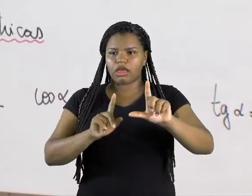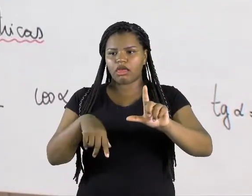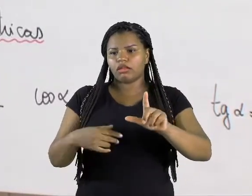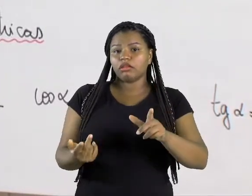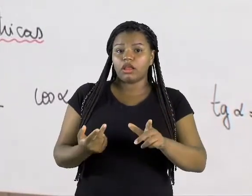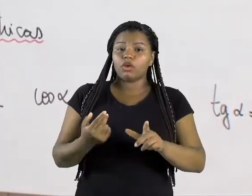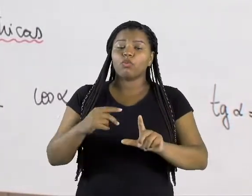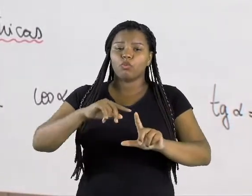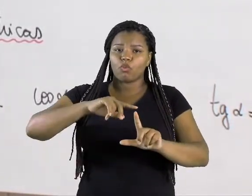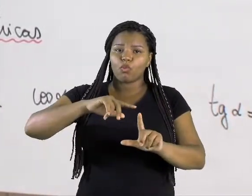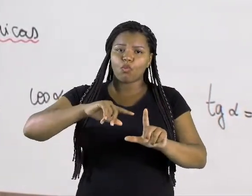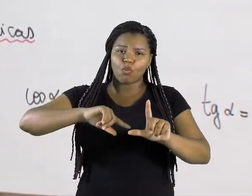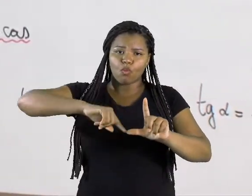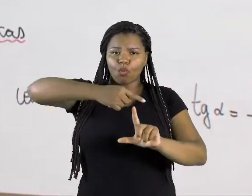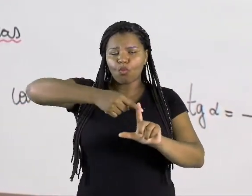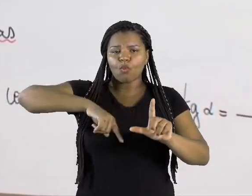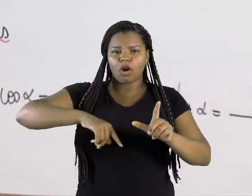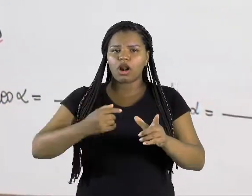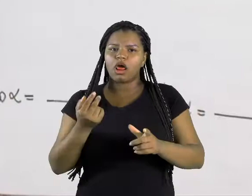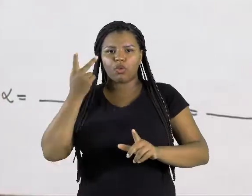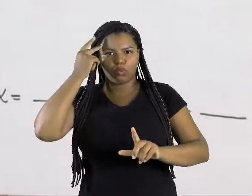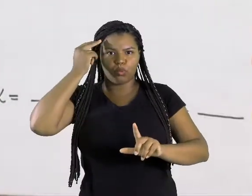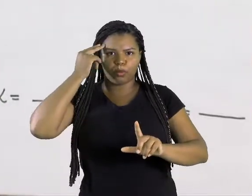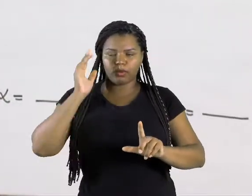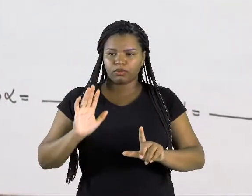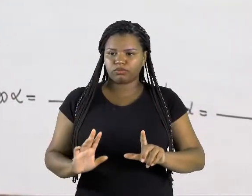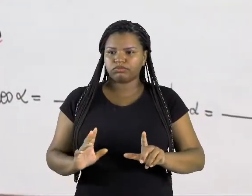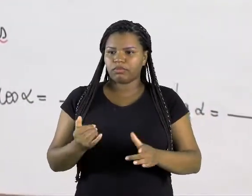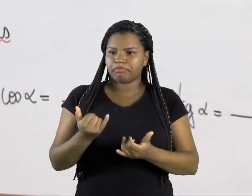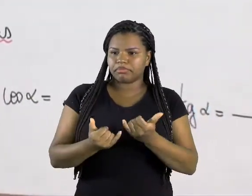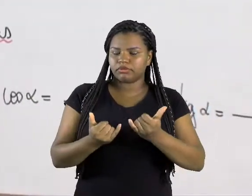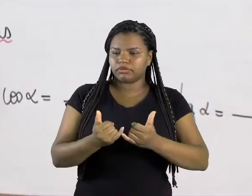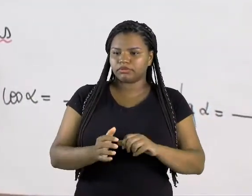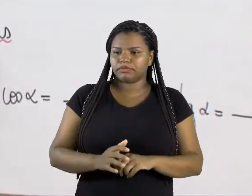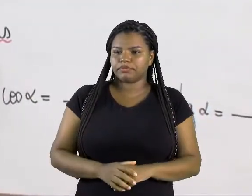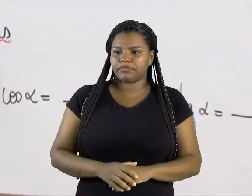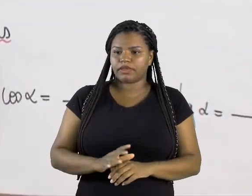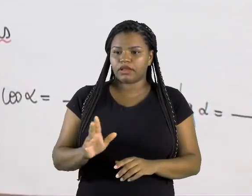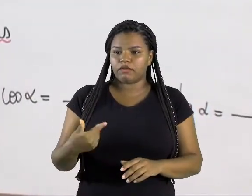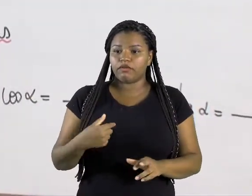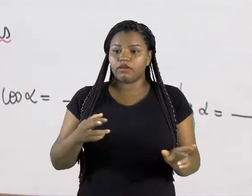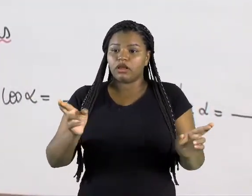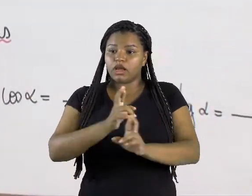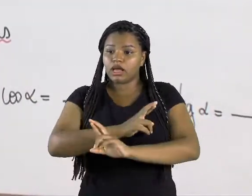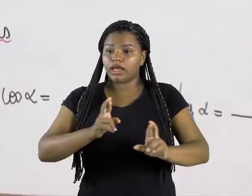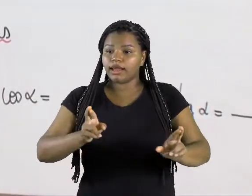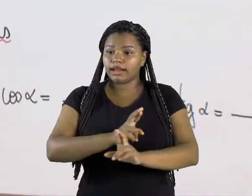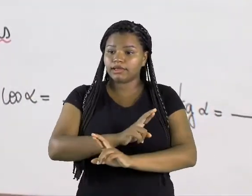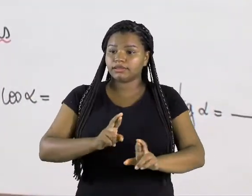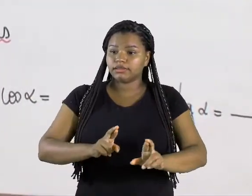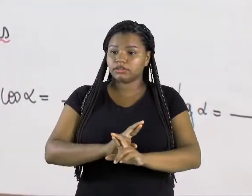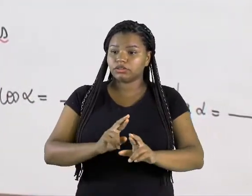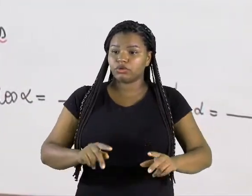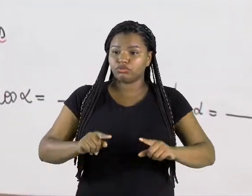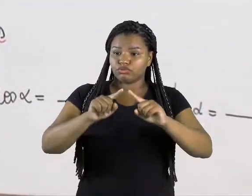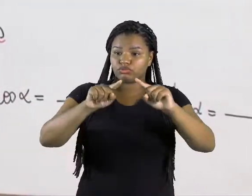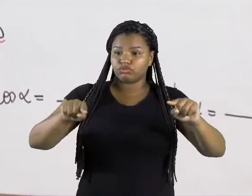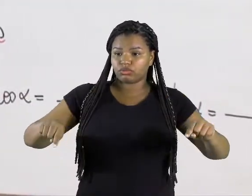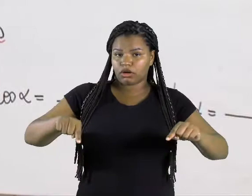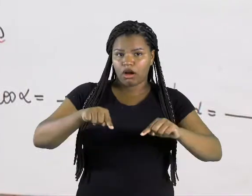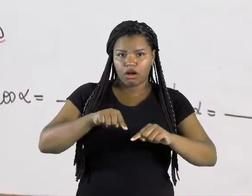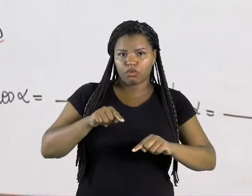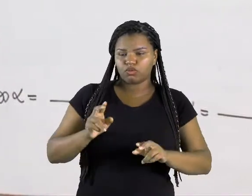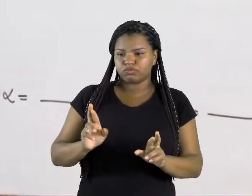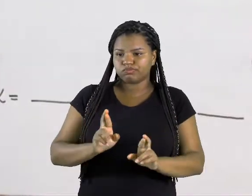Bom, se nós falamos de trigonometria, vamos falar das relações trigonométricas. O que é isso? Vamos lá. Primeiro nome